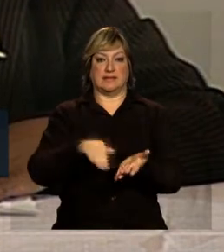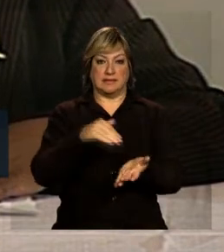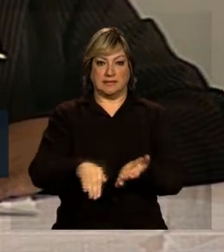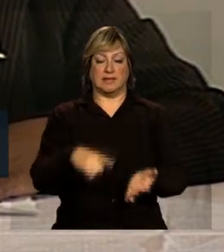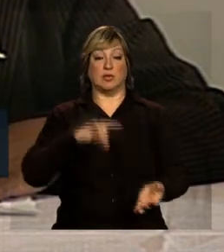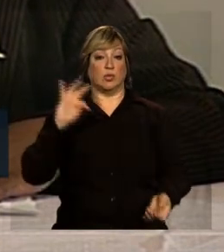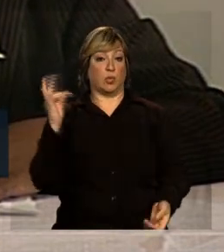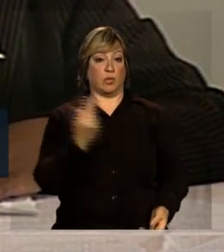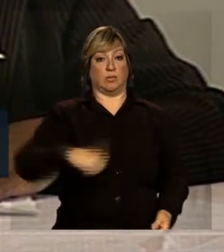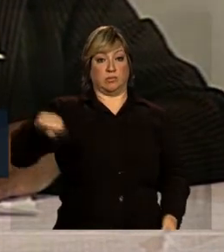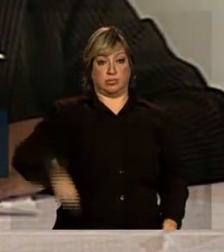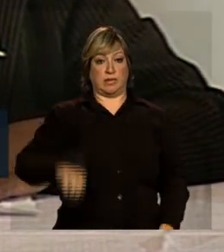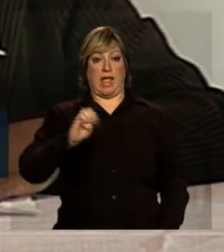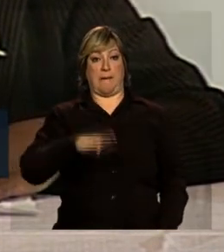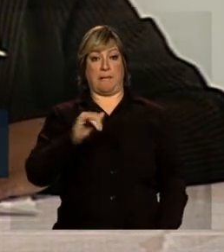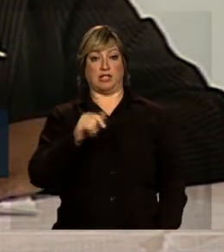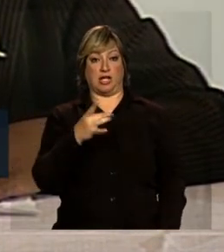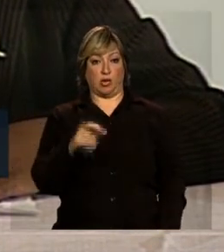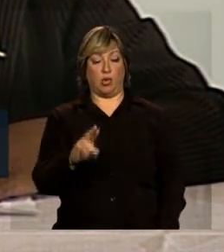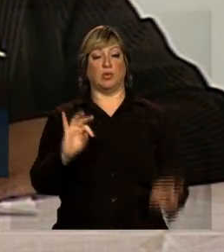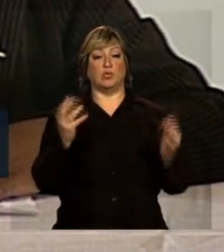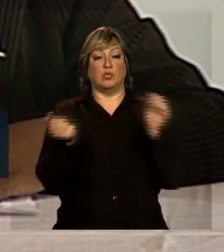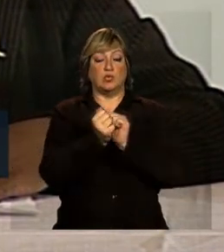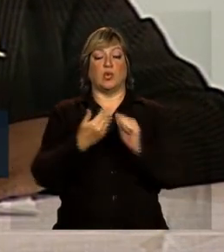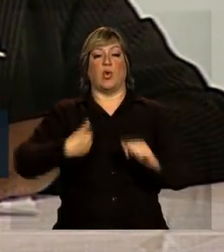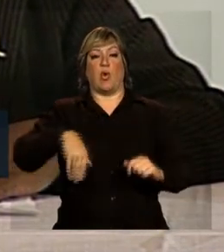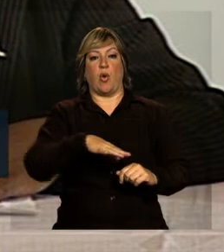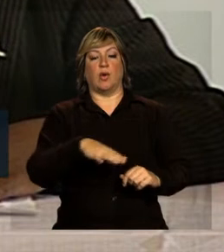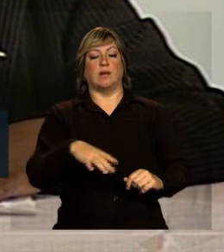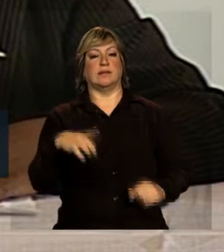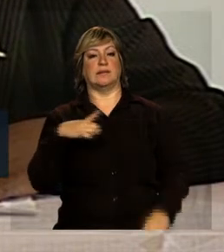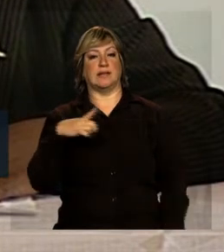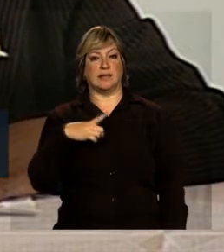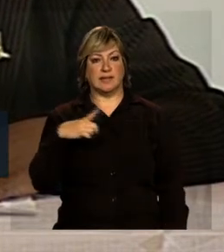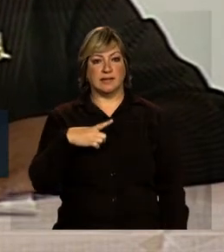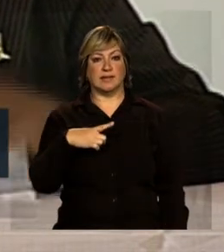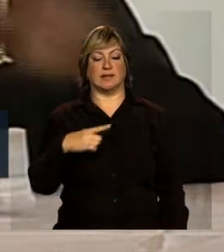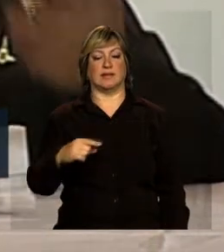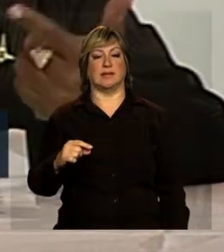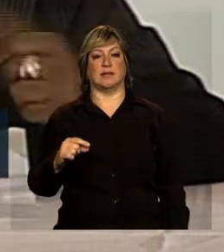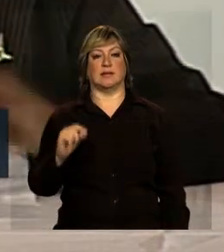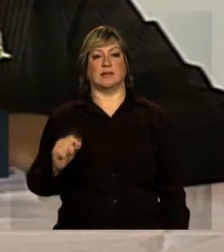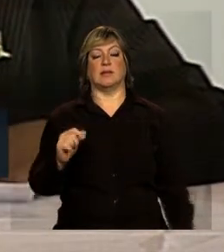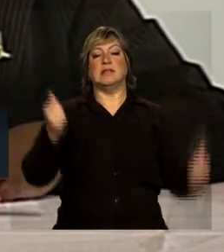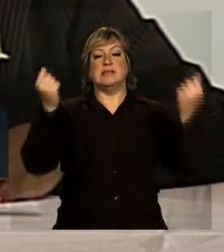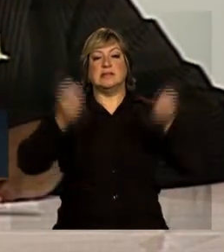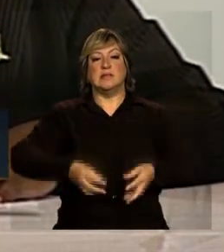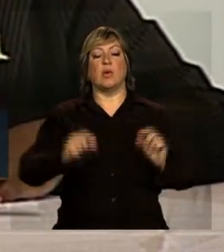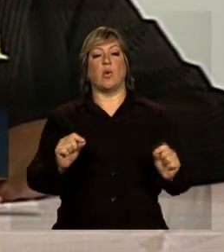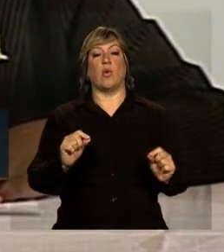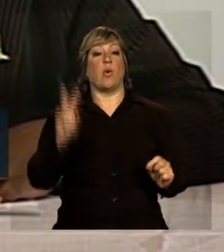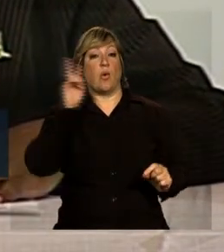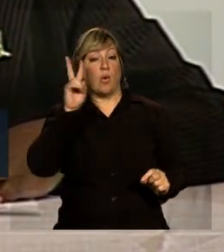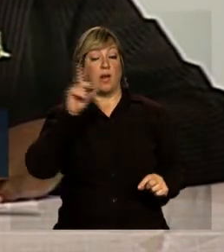que os embaixadores, junto conosco, contem dizendo que o